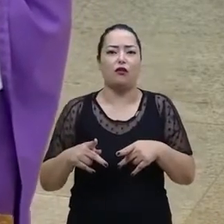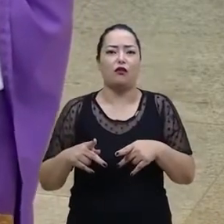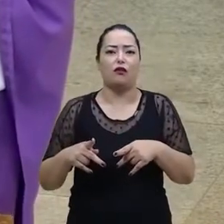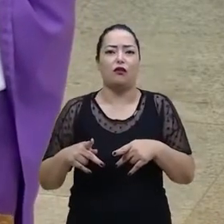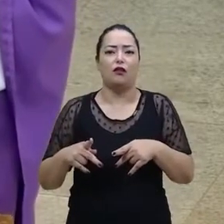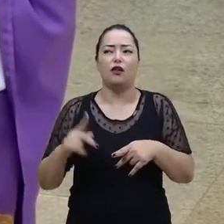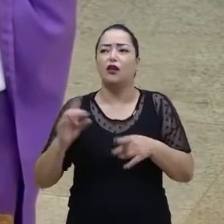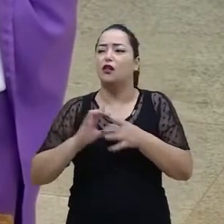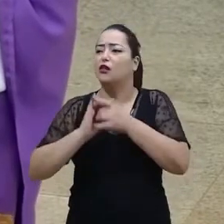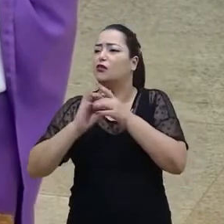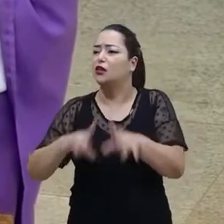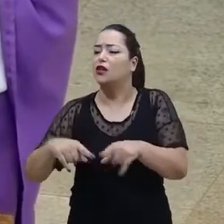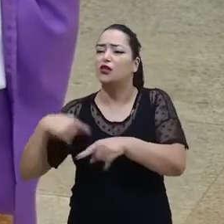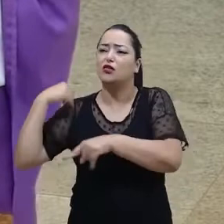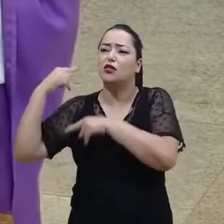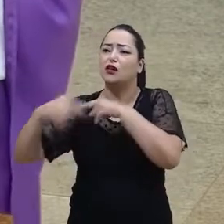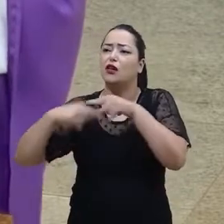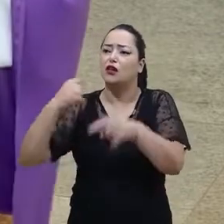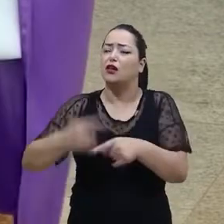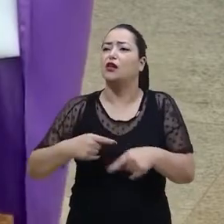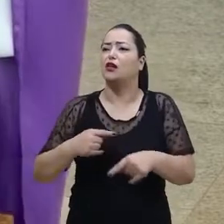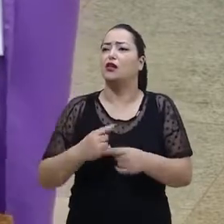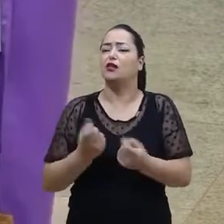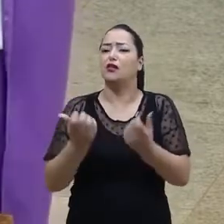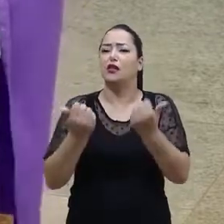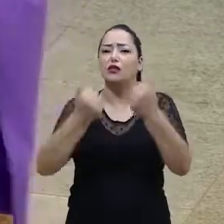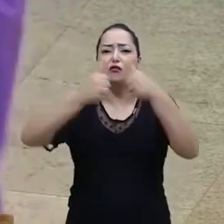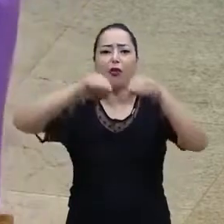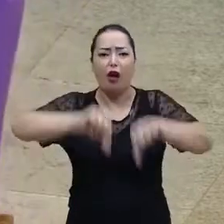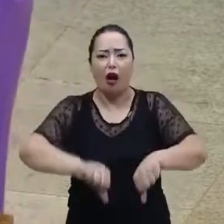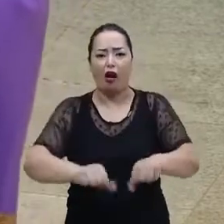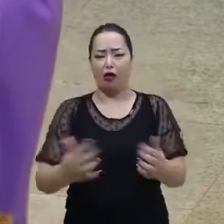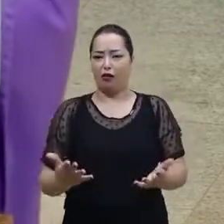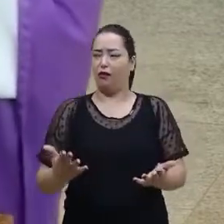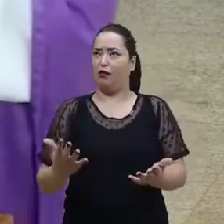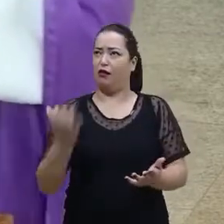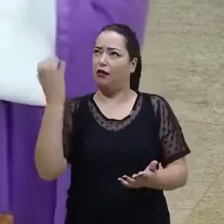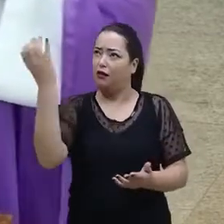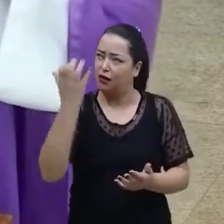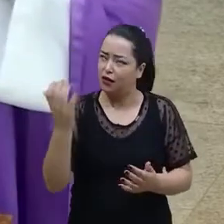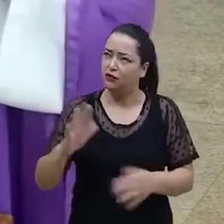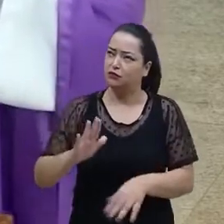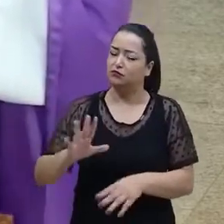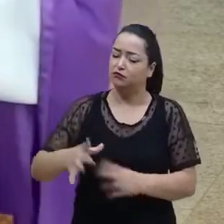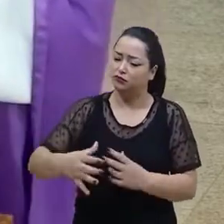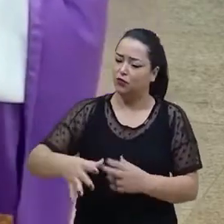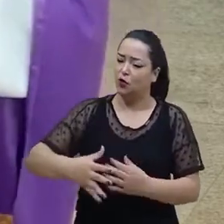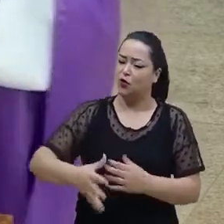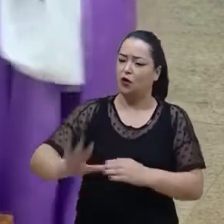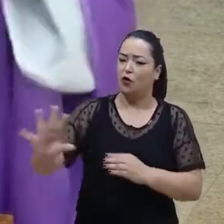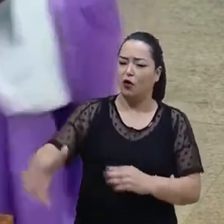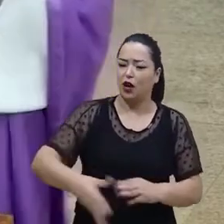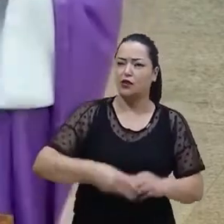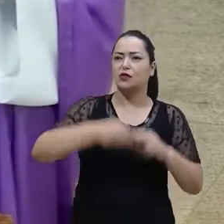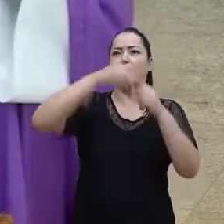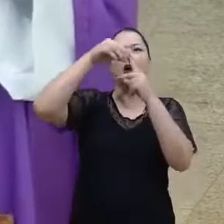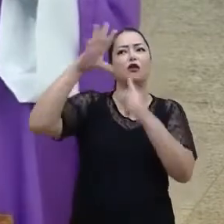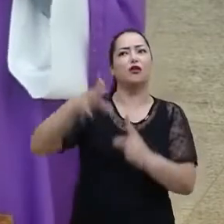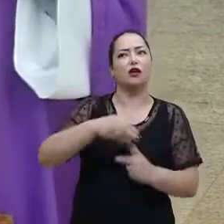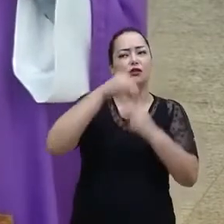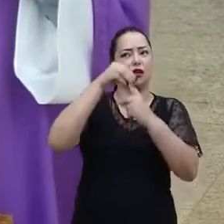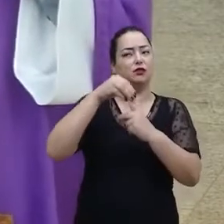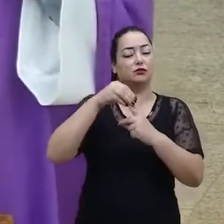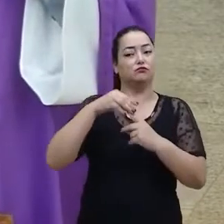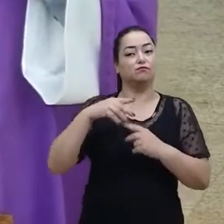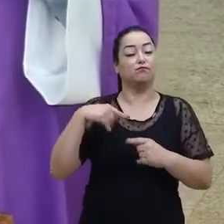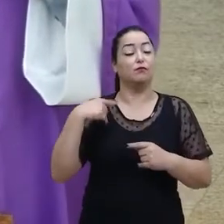infâmia e que as nações adominen então aqui relata uma uma cerimônia como essa